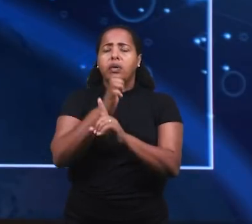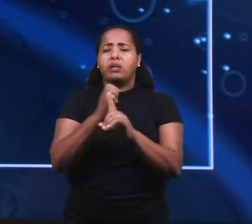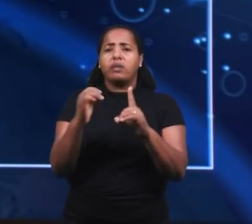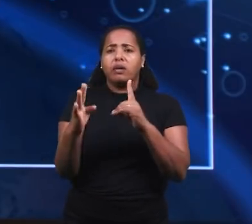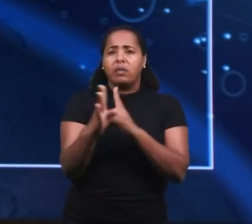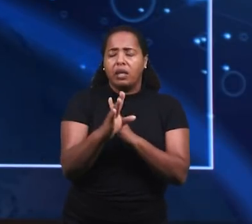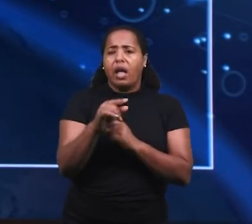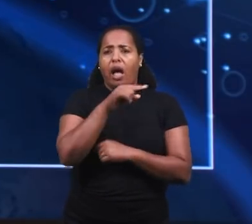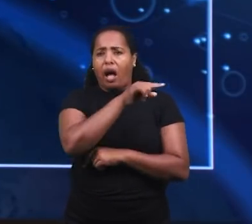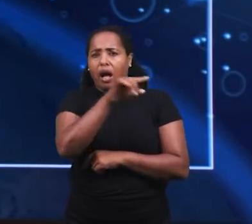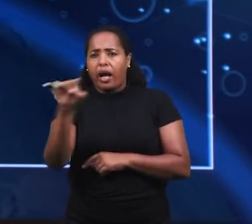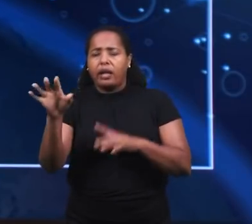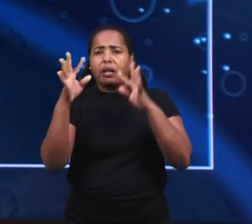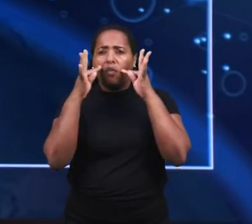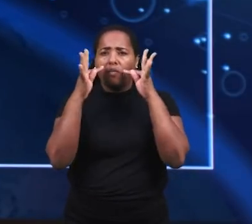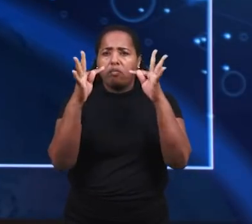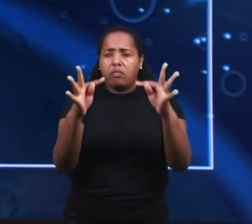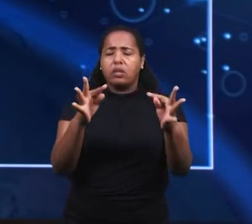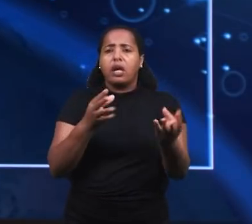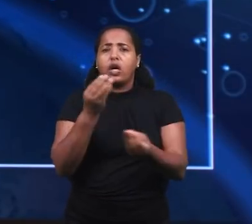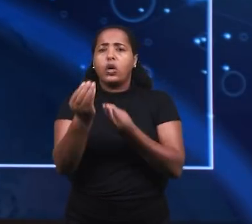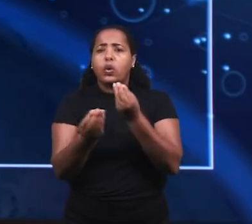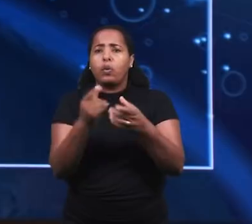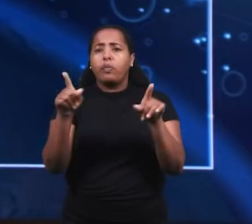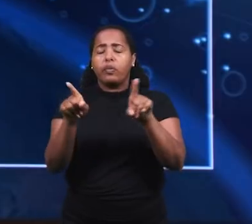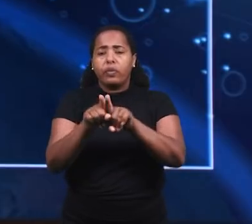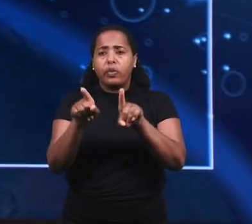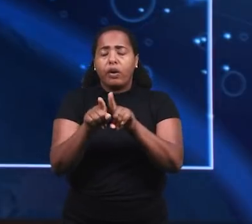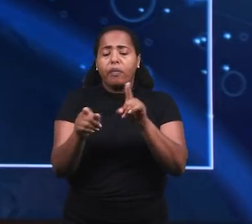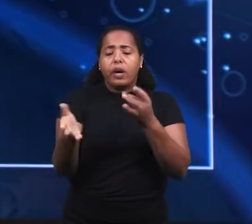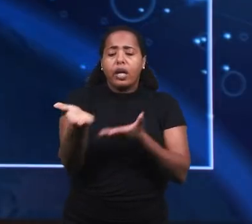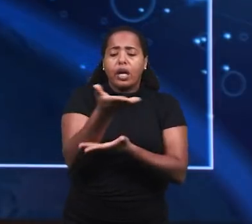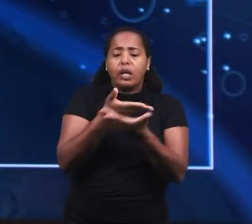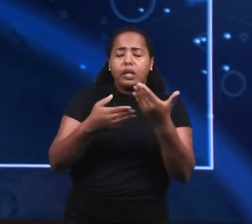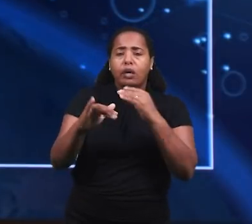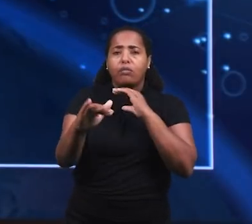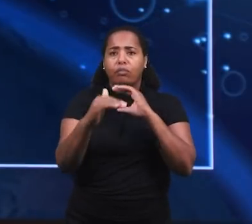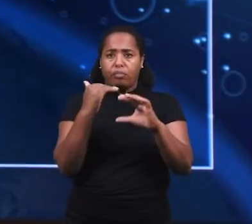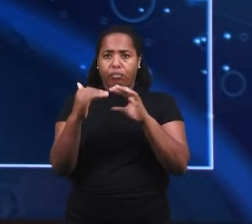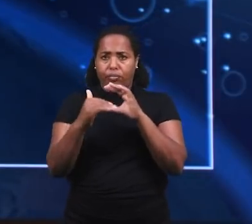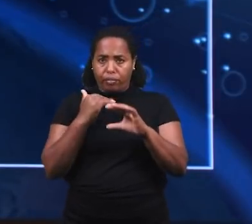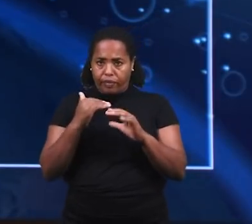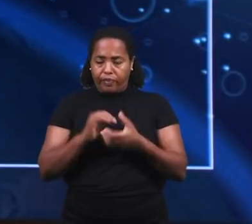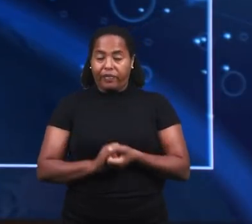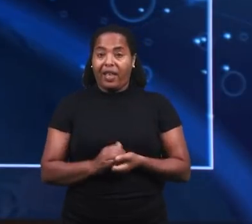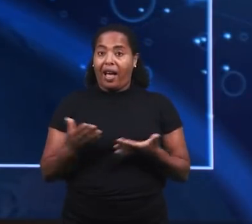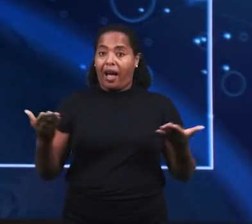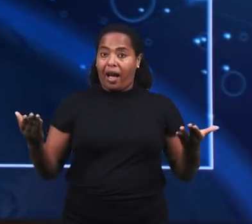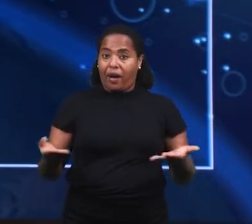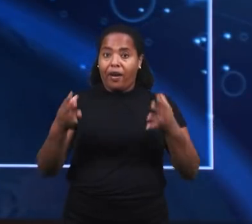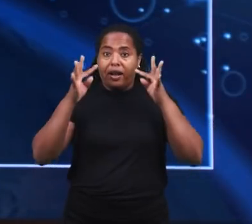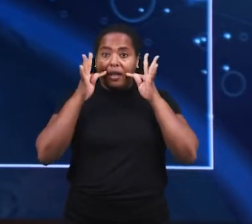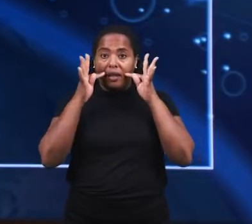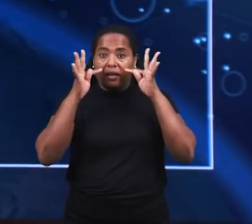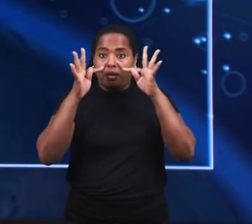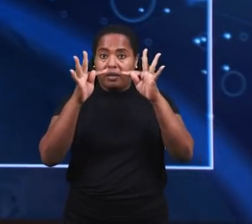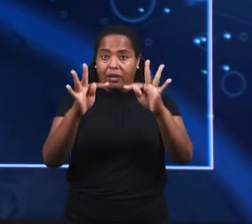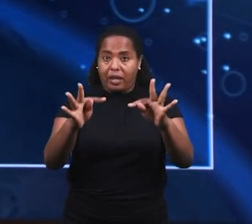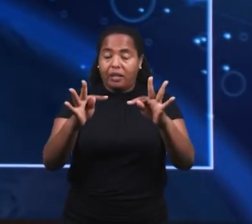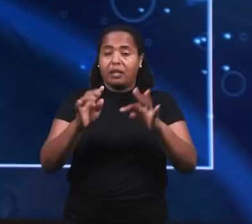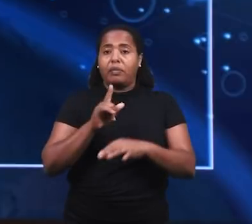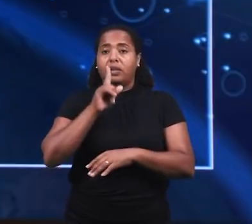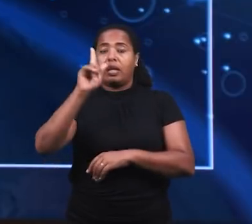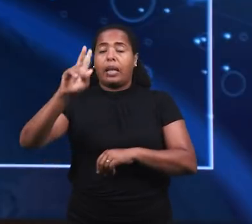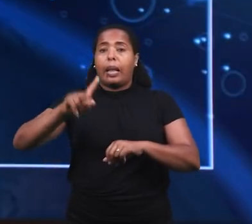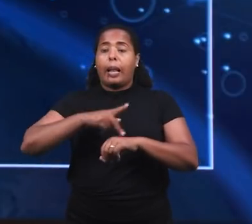de como estão recebendo as nossas escolas bíblicas dominicais e como estão participando delas. E hoje nós iremos nos